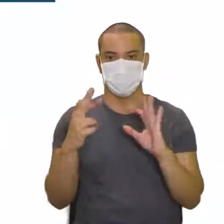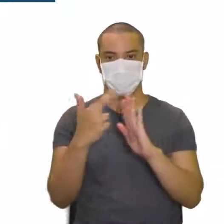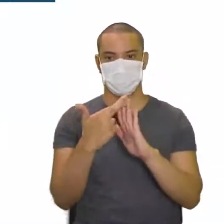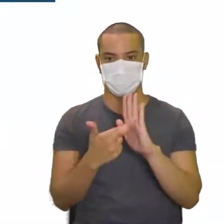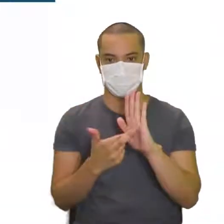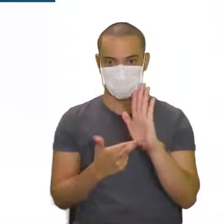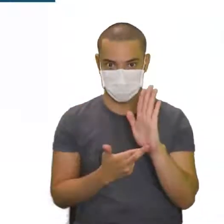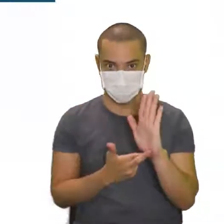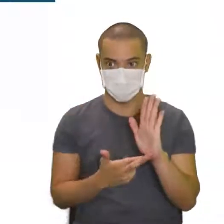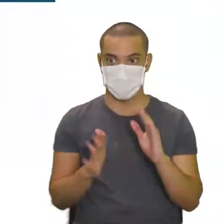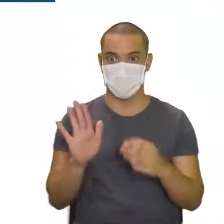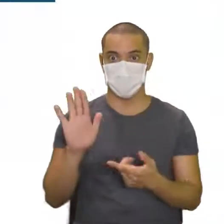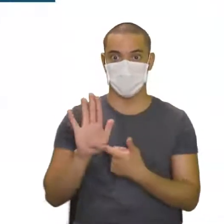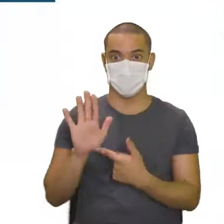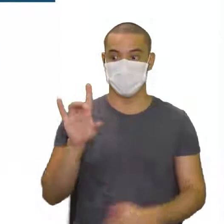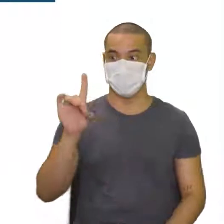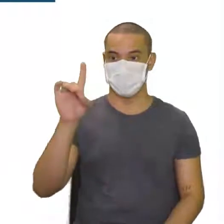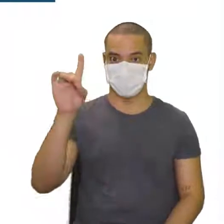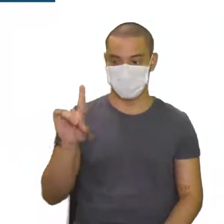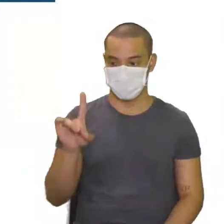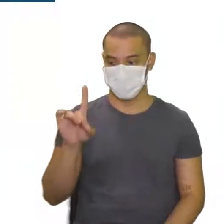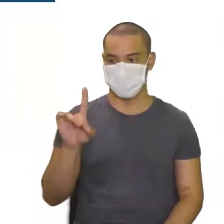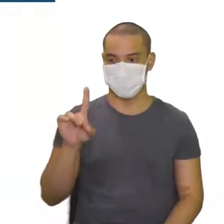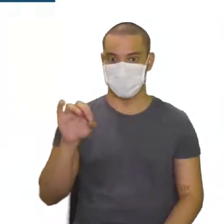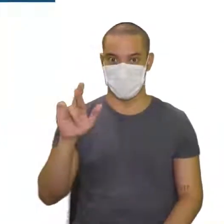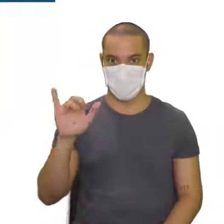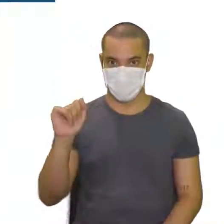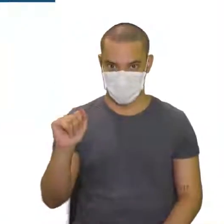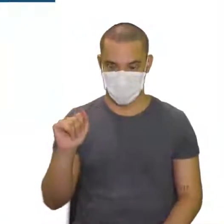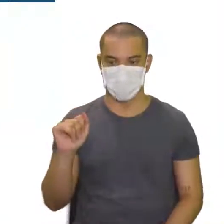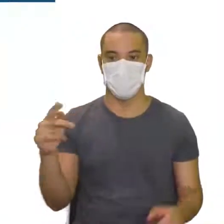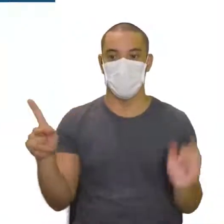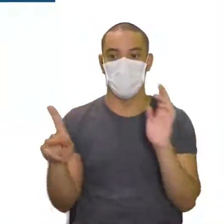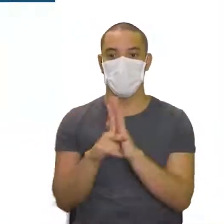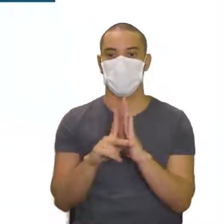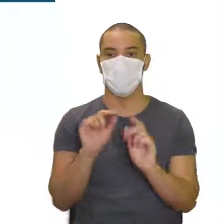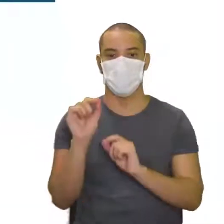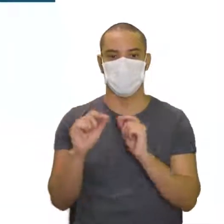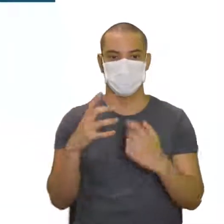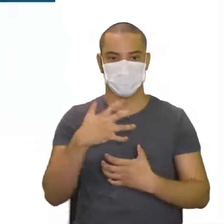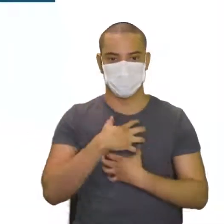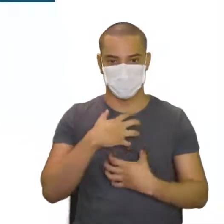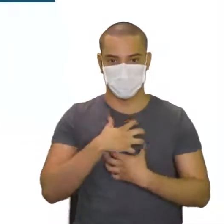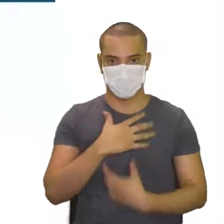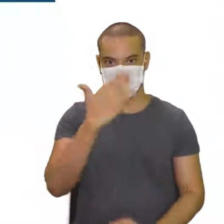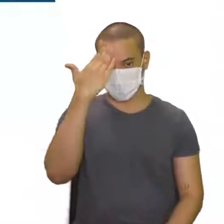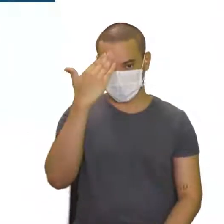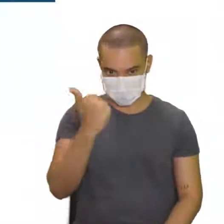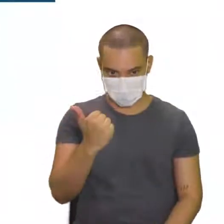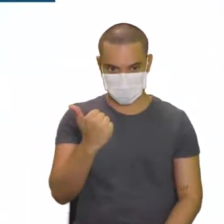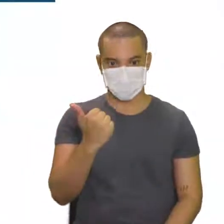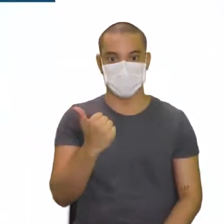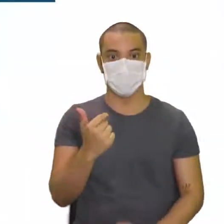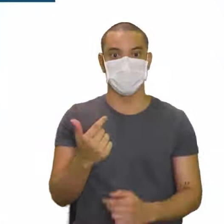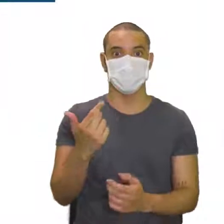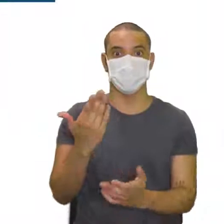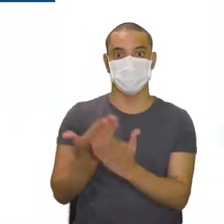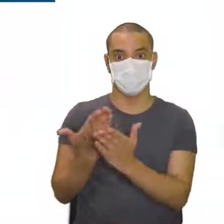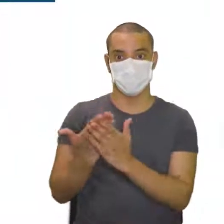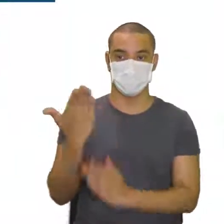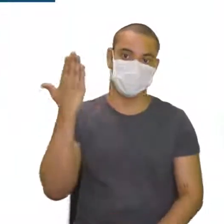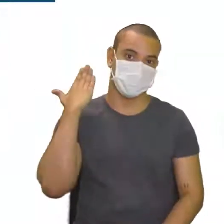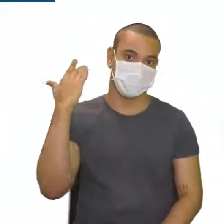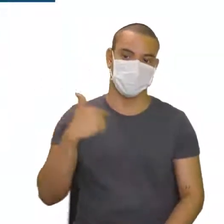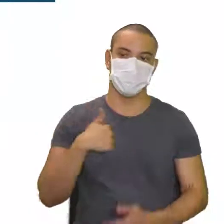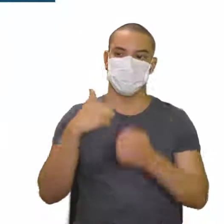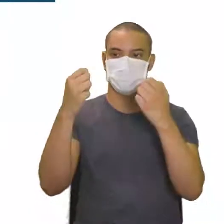mão direita para estabelecer os parâmetros de direção e sentido do campo magnético. Isso eu falei aula passada para